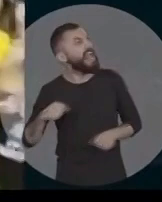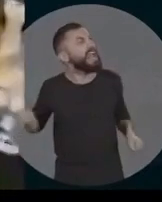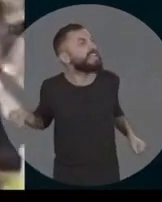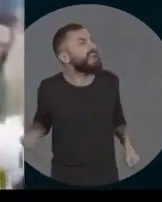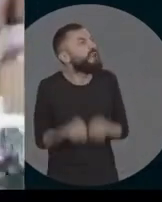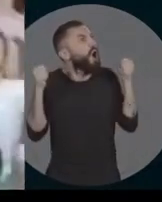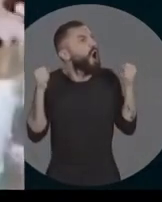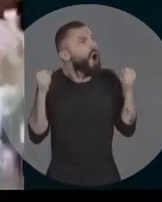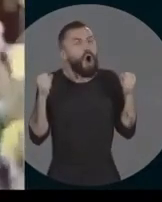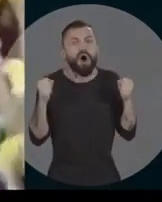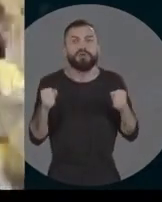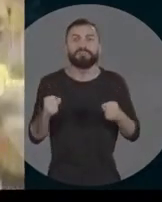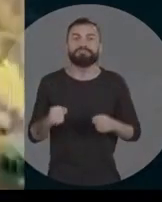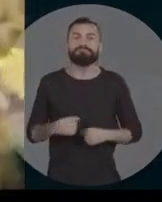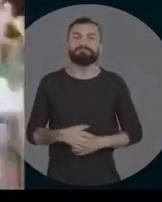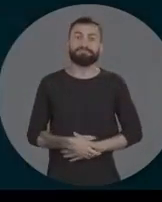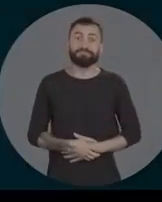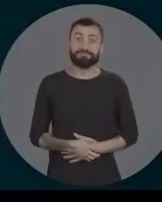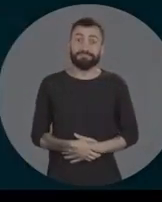quebramos a porta!